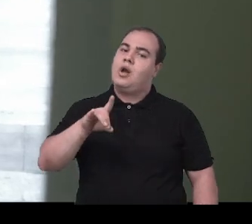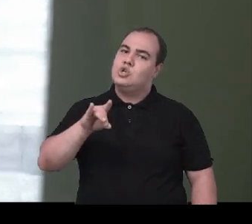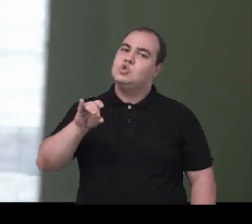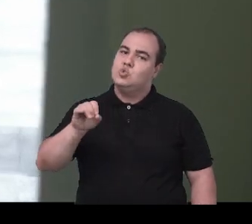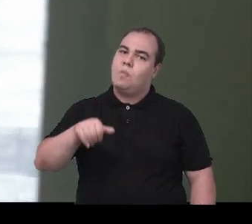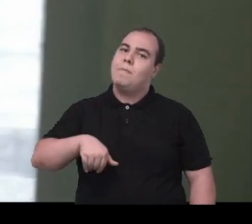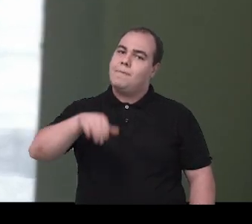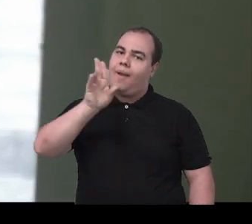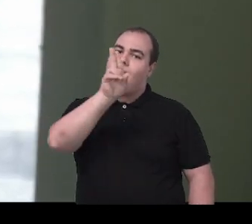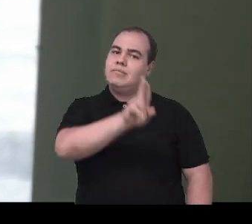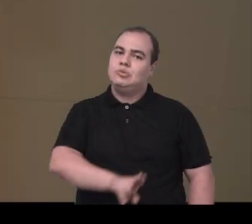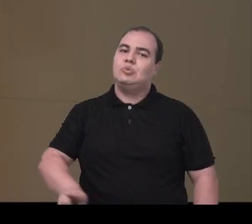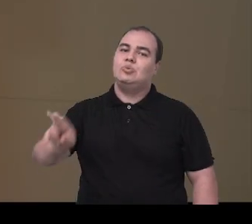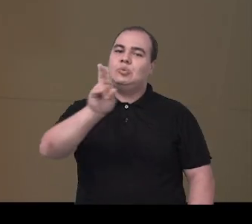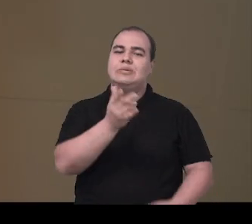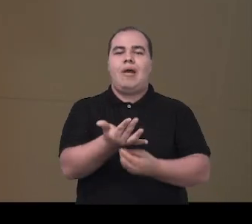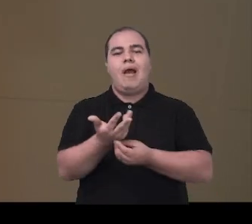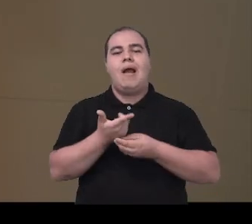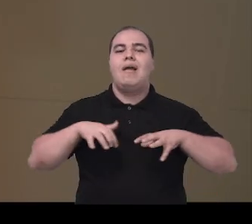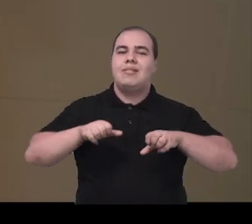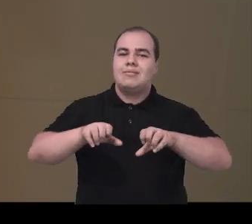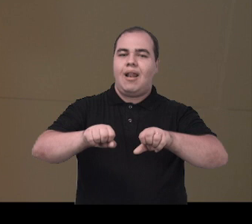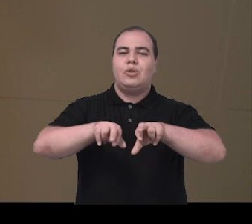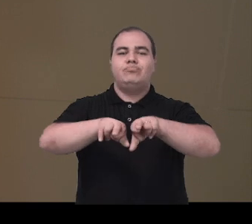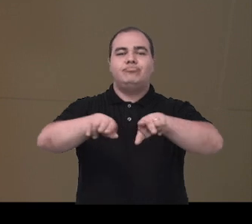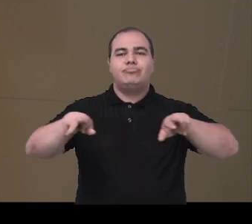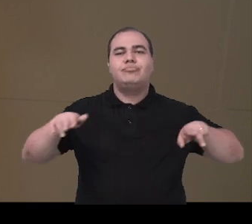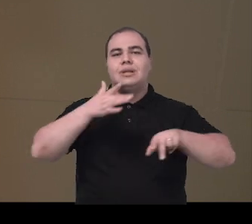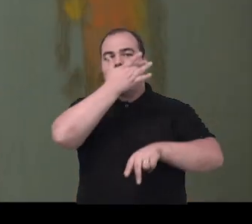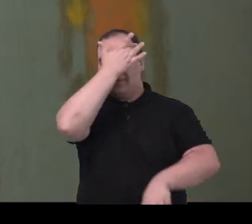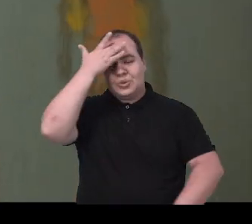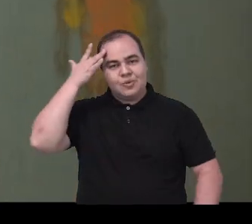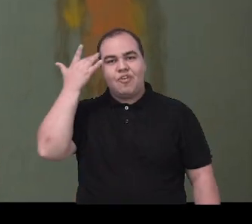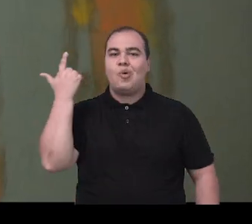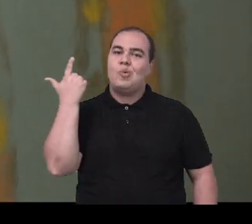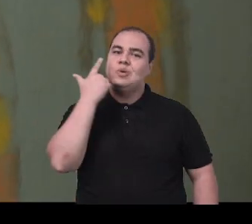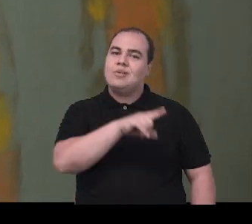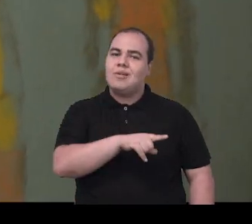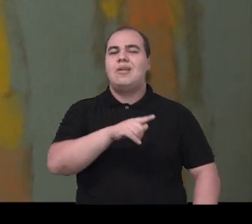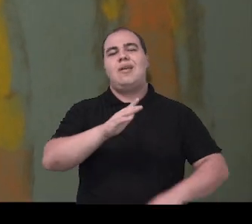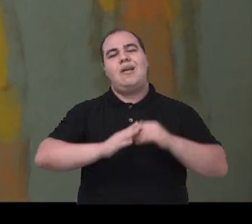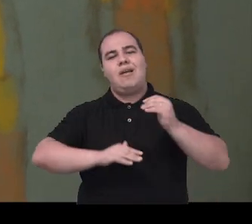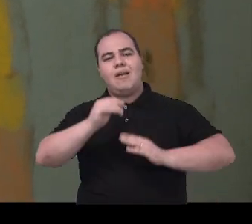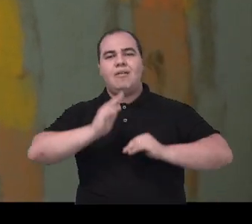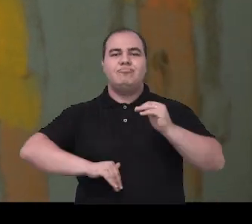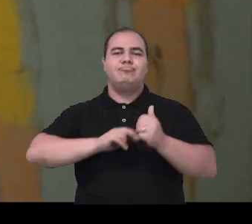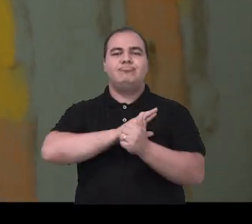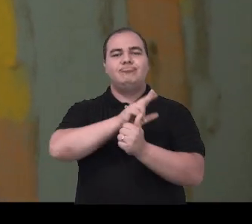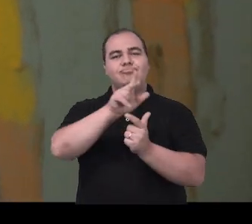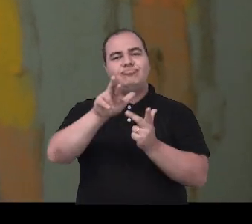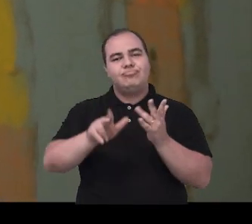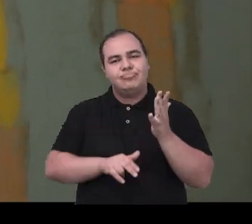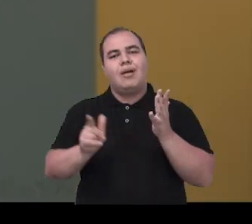Isso o Cândido usa muito, né? Teatro, arte, artesanato. As pessoas vão se encaixando em alguma atividade,